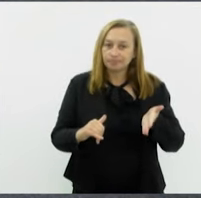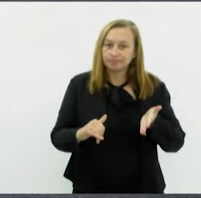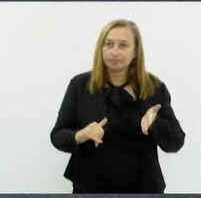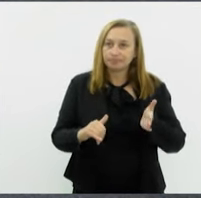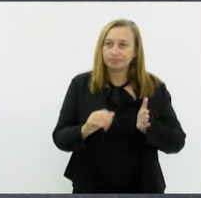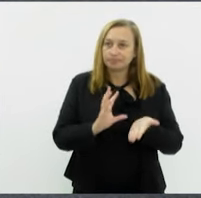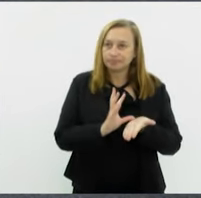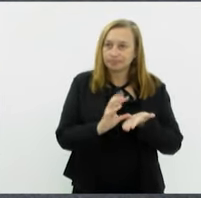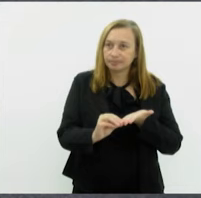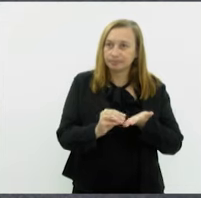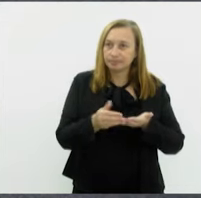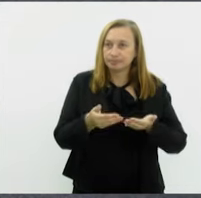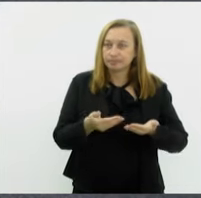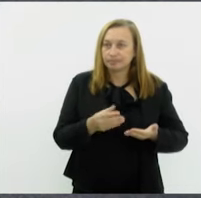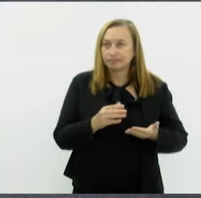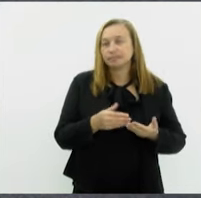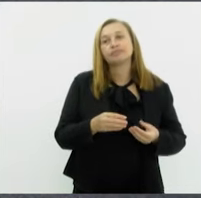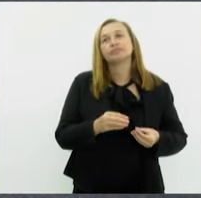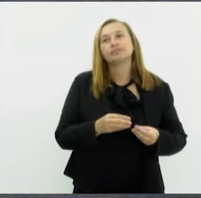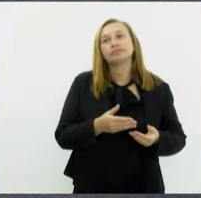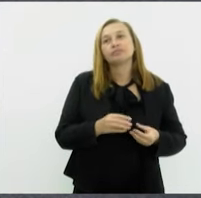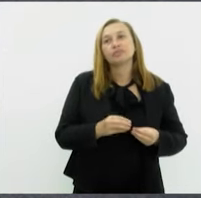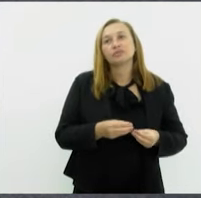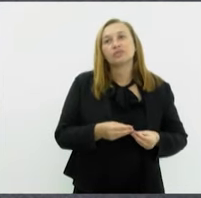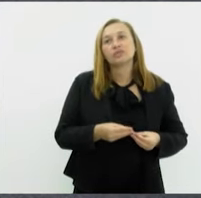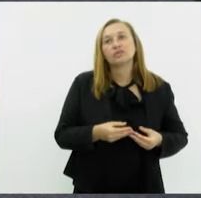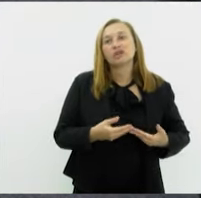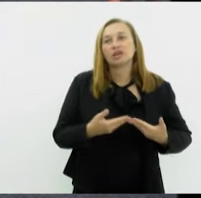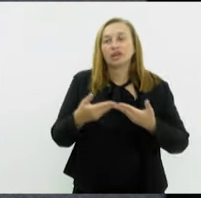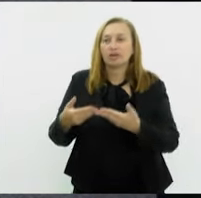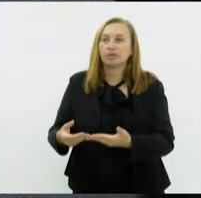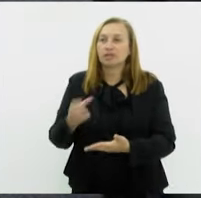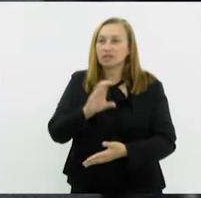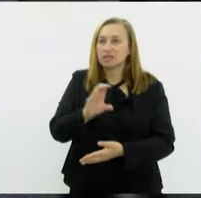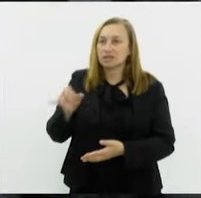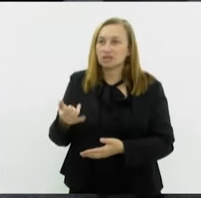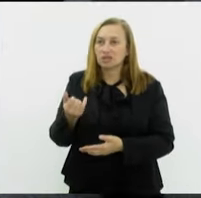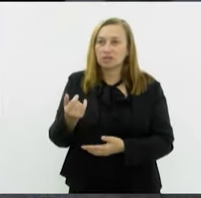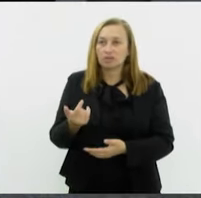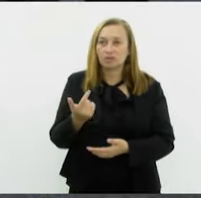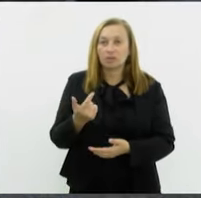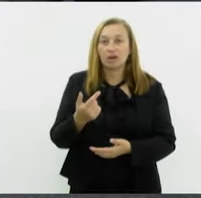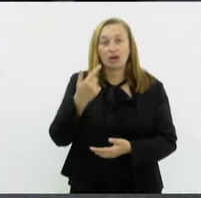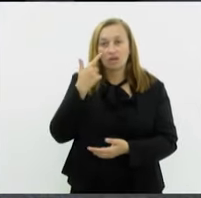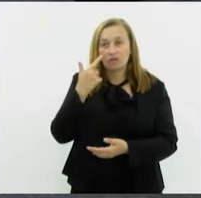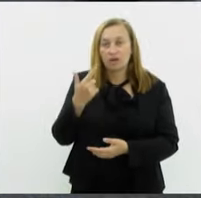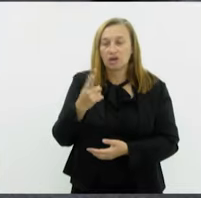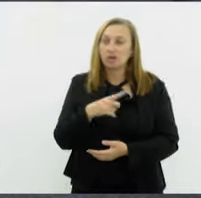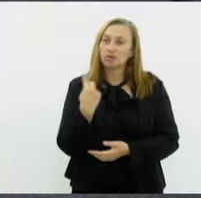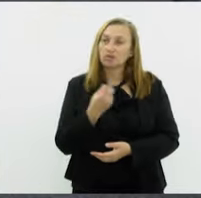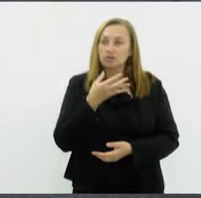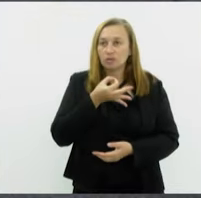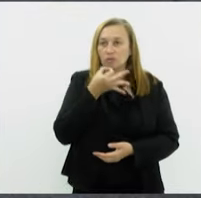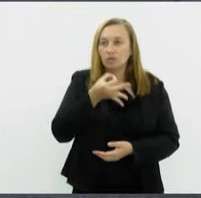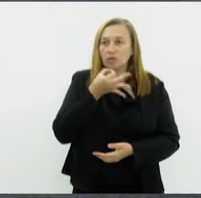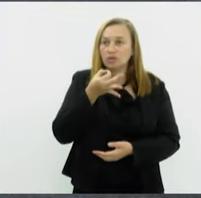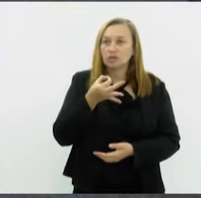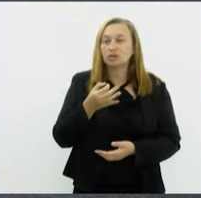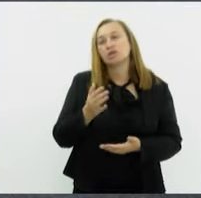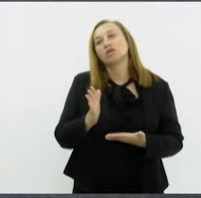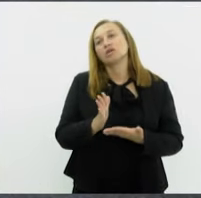pauta, o encaminhamento à CCJ para apreciar os nossos argumentos, uma vez que as